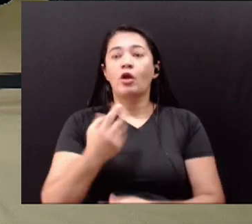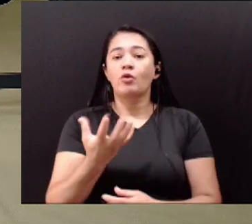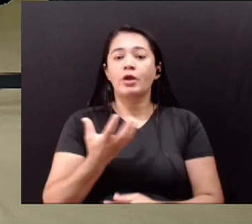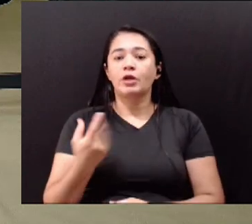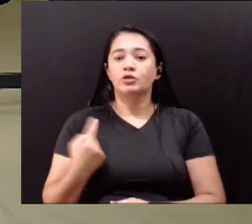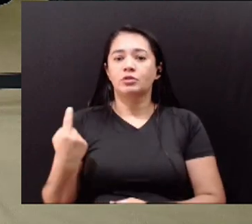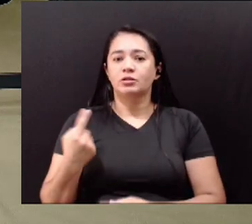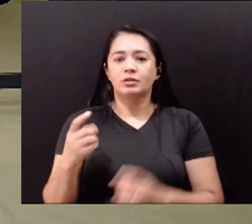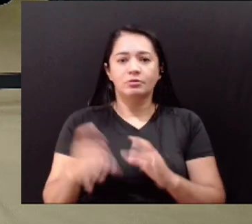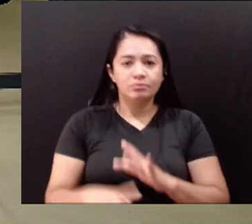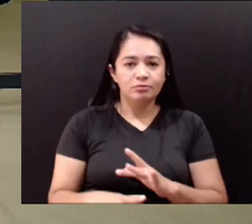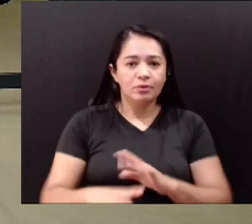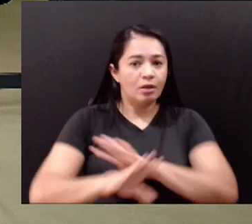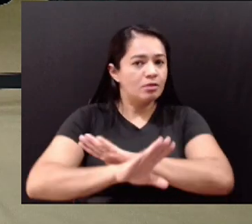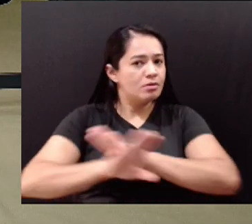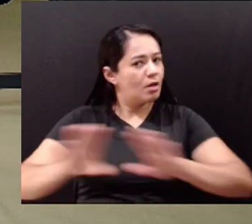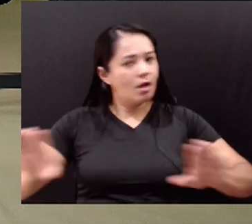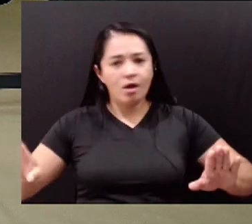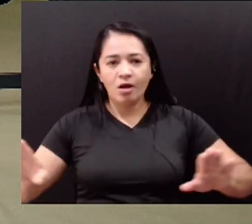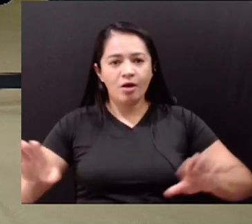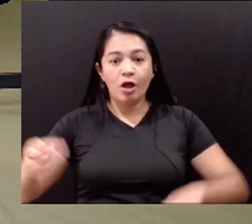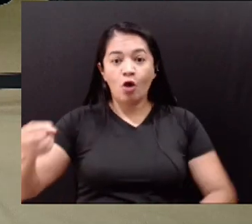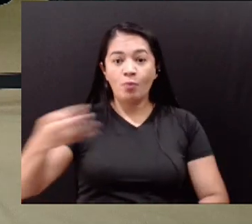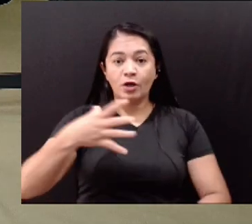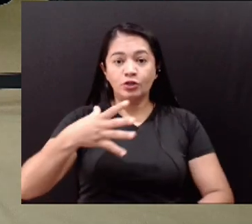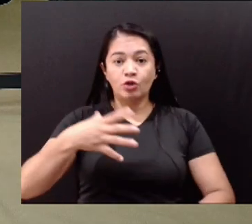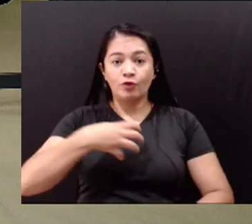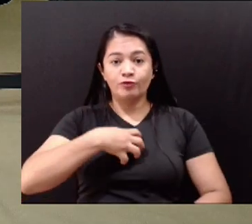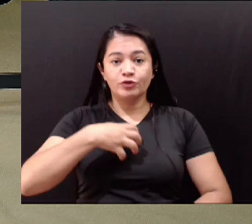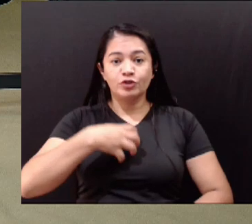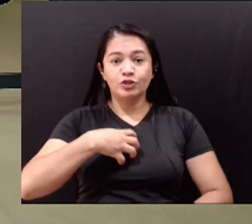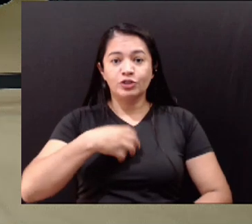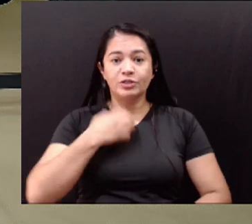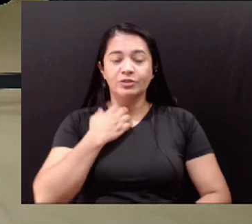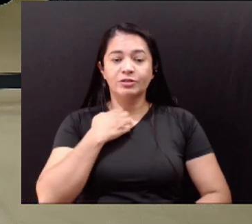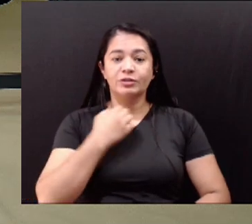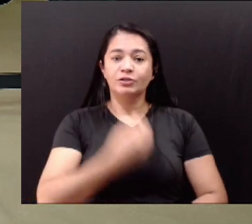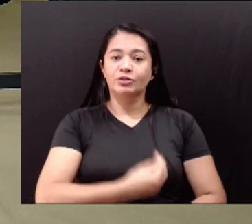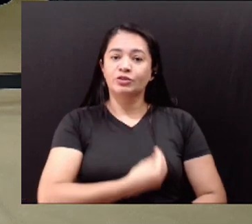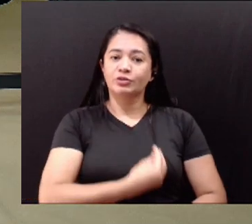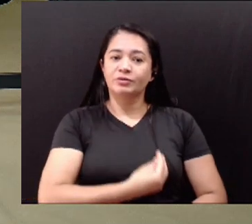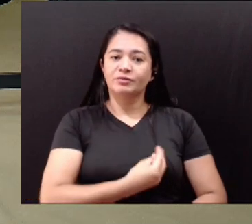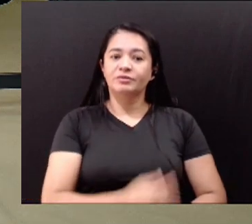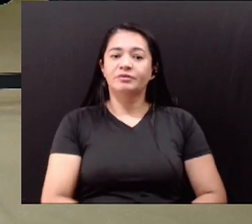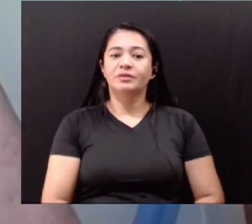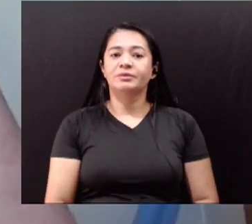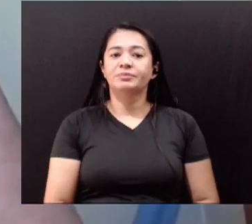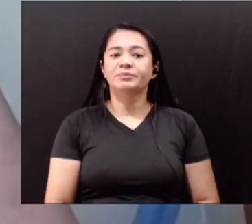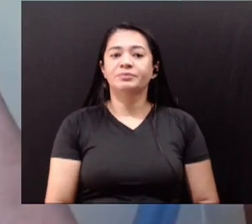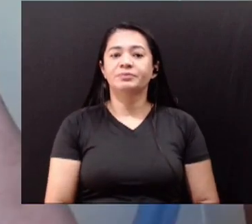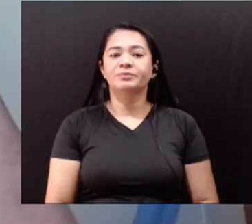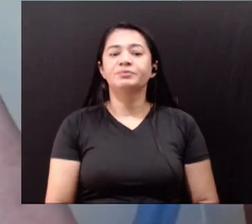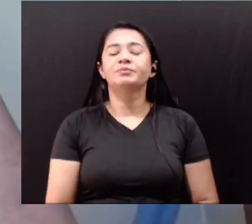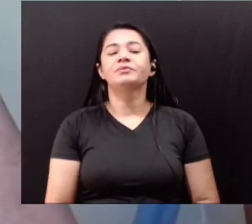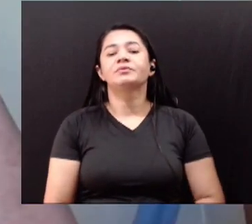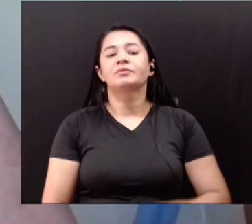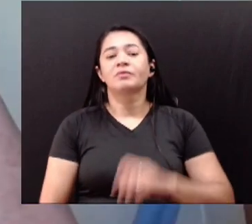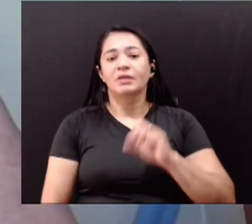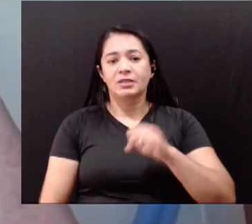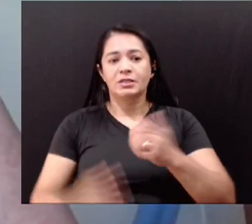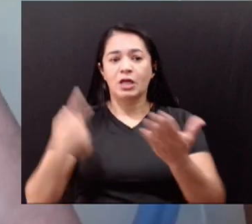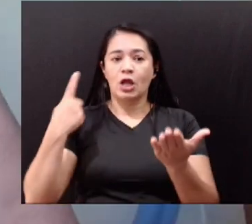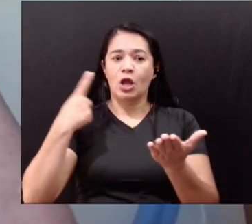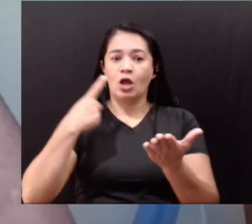é uma nova forma de viver, é isso. É um compromisso com o